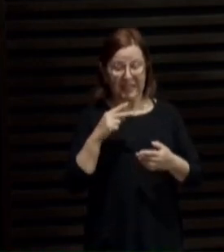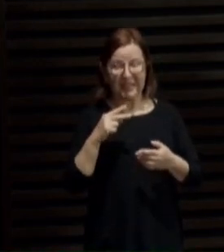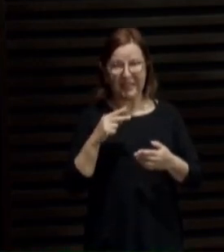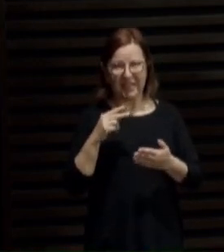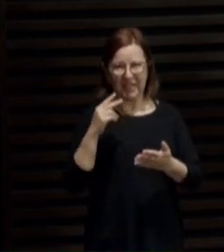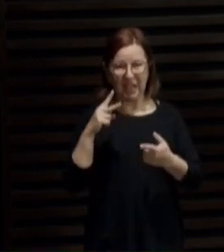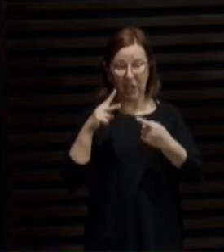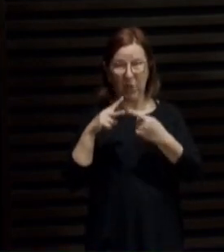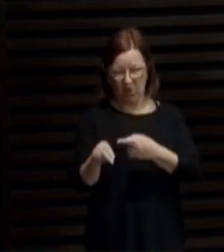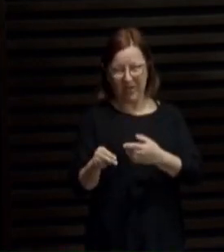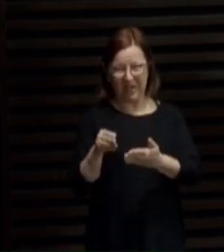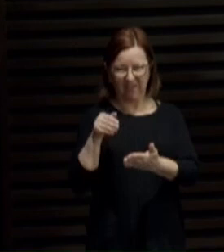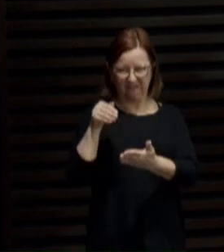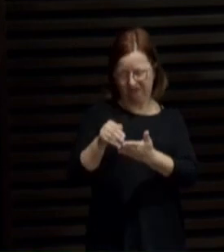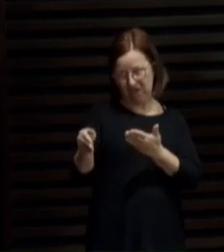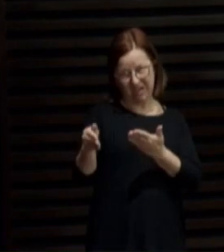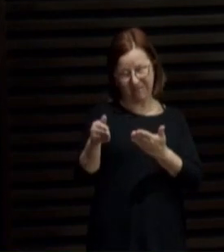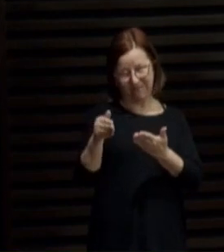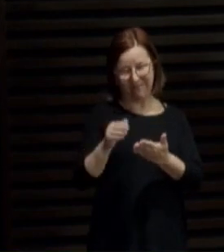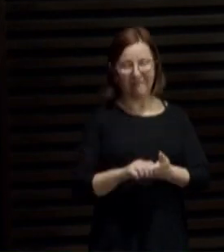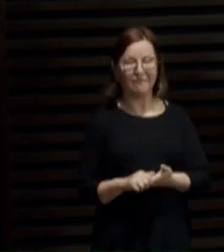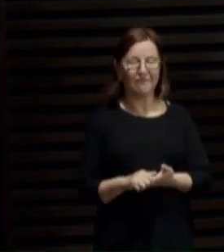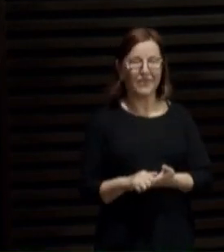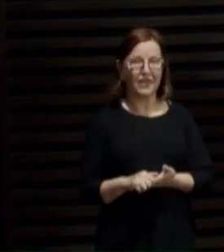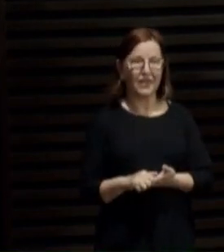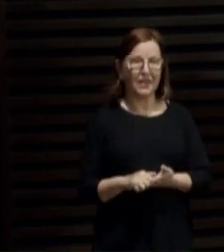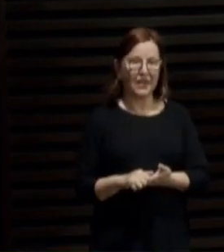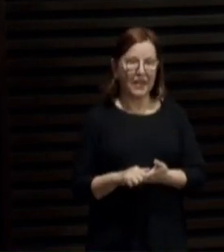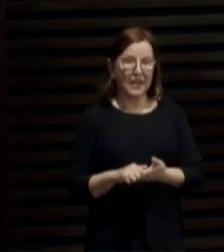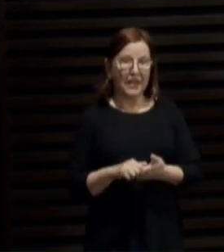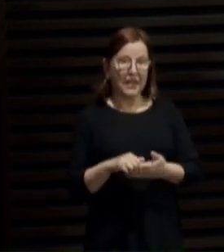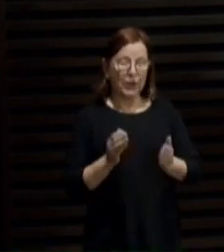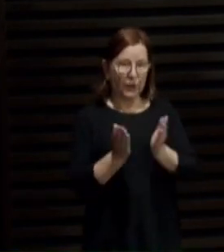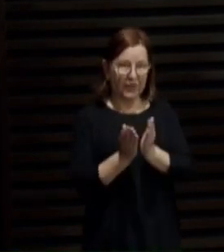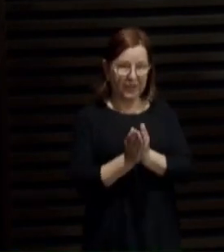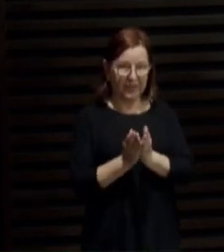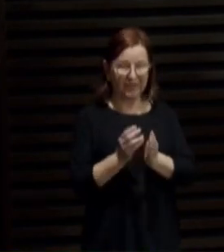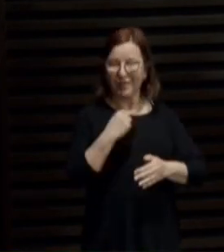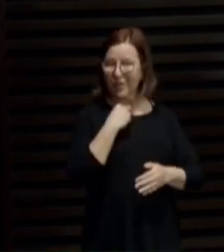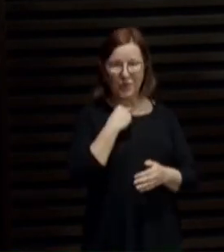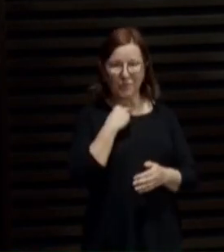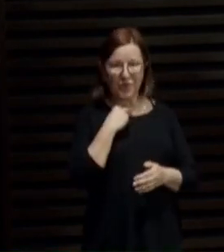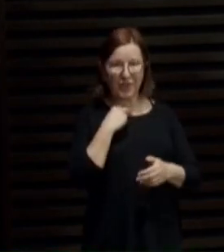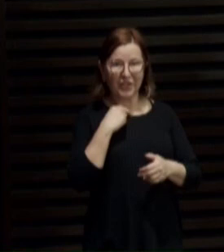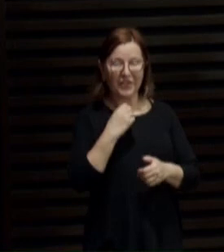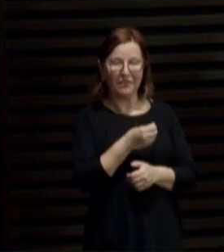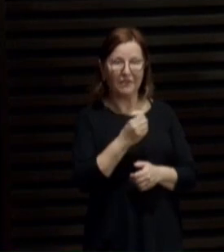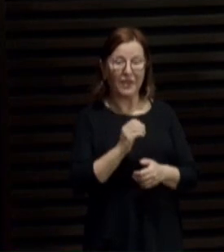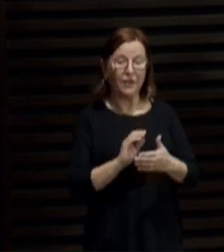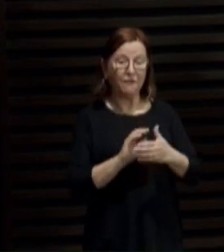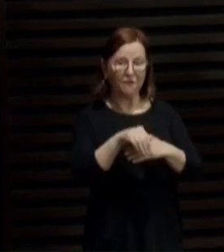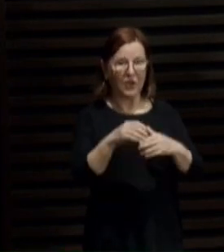ausente da comunhão. A pandemia do Covid veio trazer uma constatação para essa